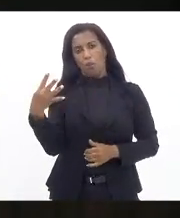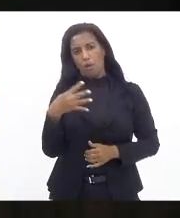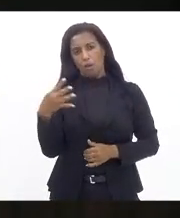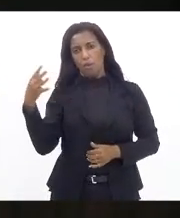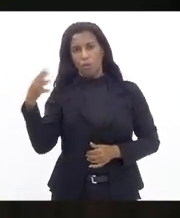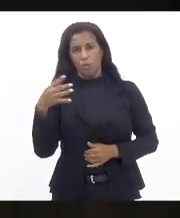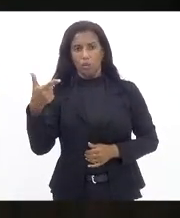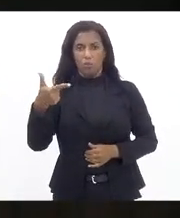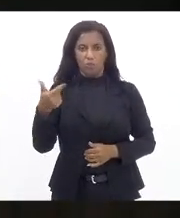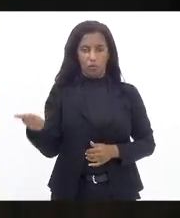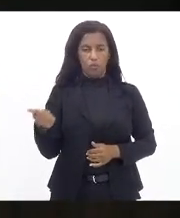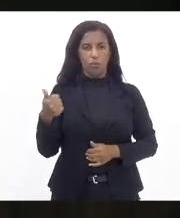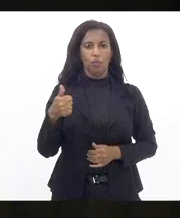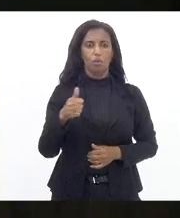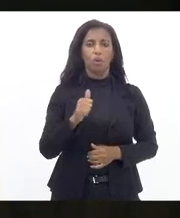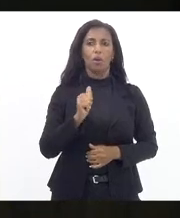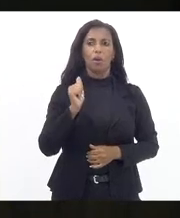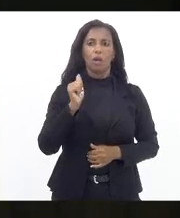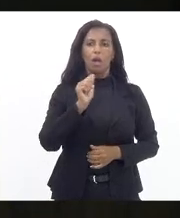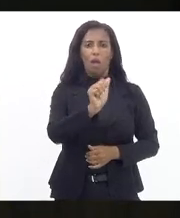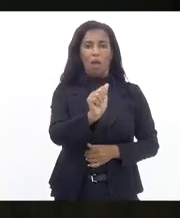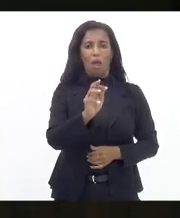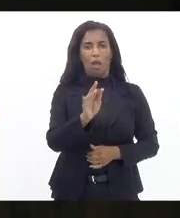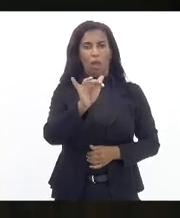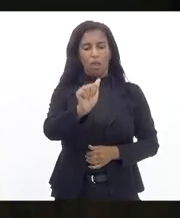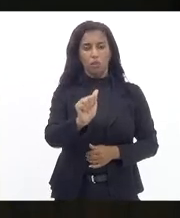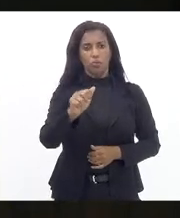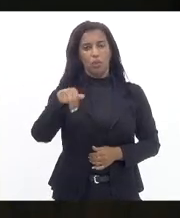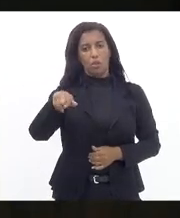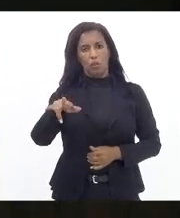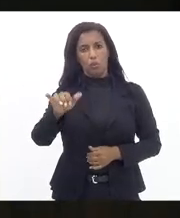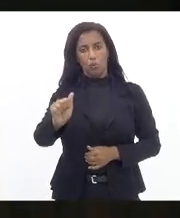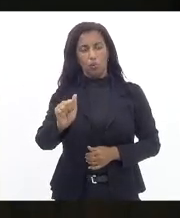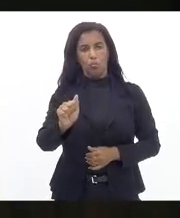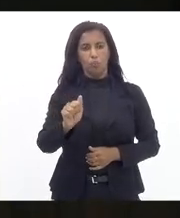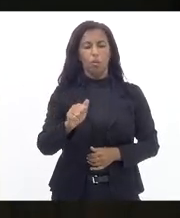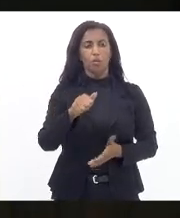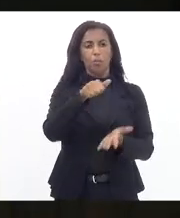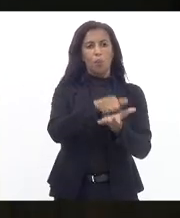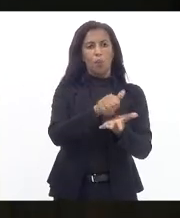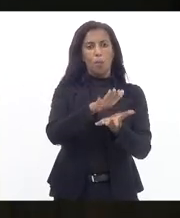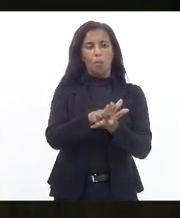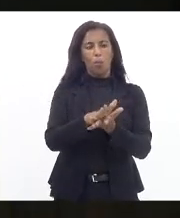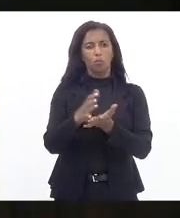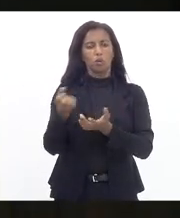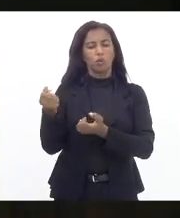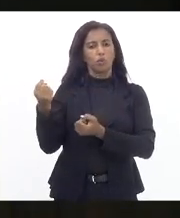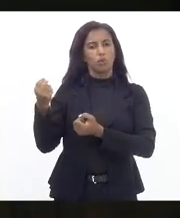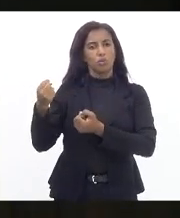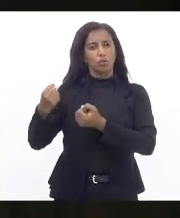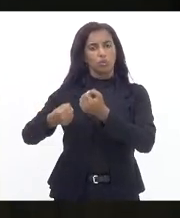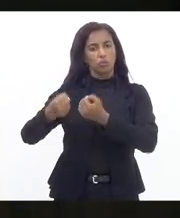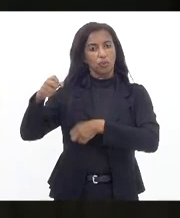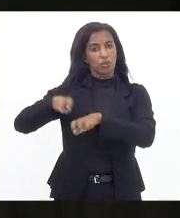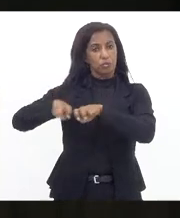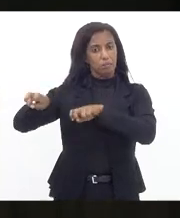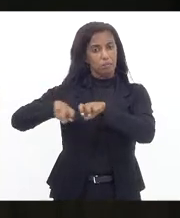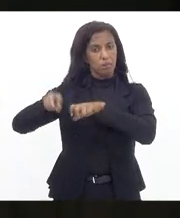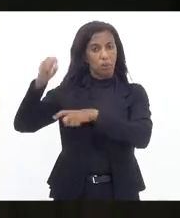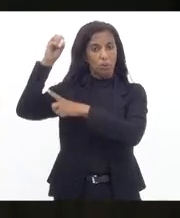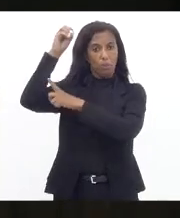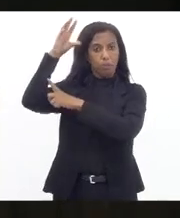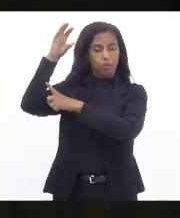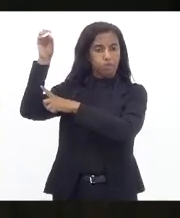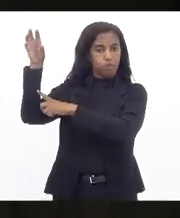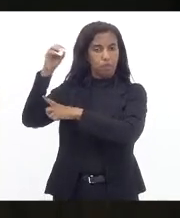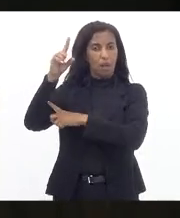4444 de 21, de autoria do deputado Átila Nunes, que dispõe sobre a anistia de multas de trânsito aplicadas por sinalização eletrônica no município de